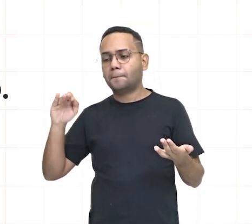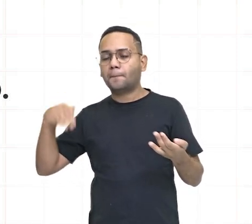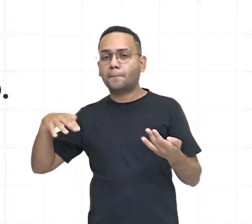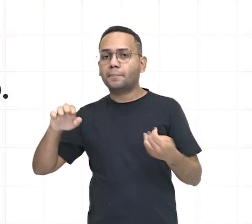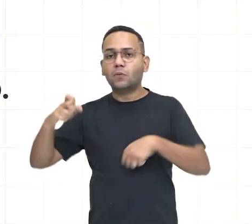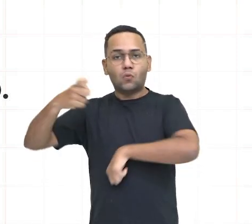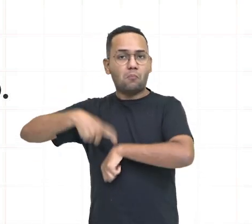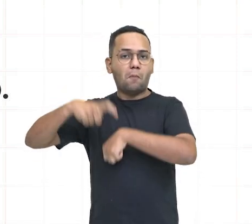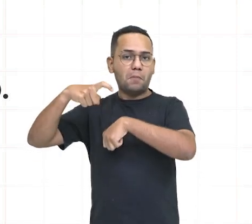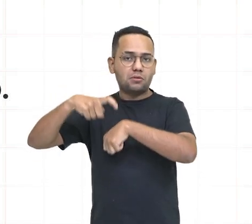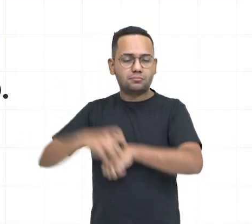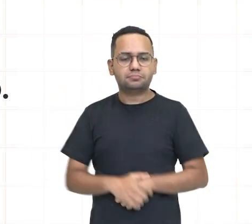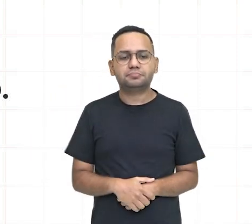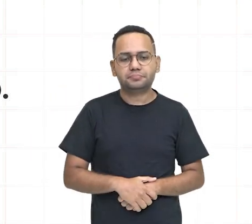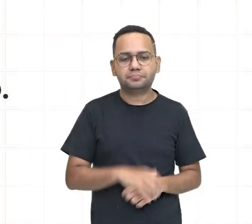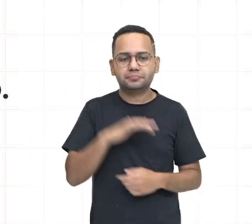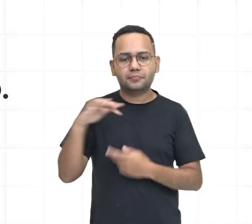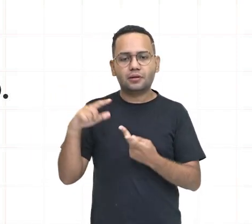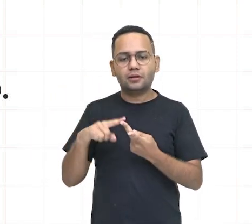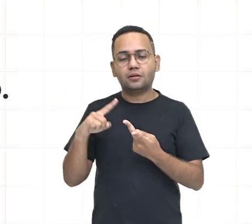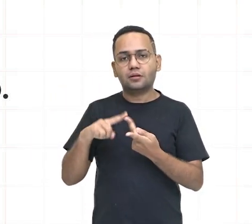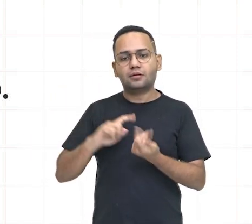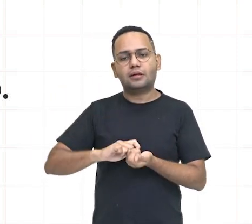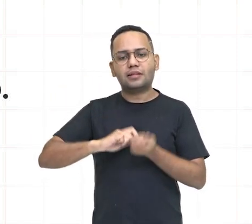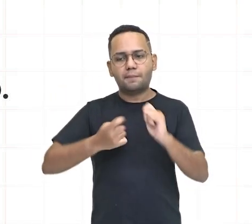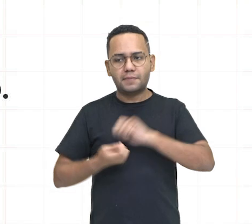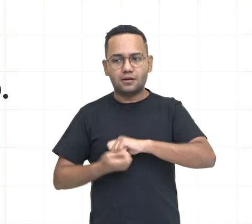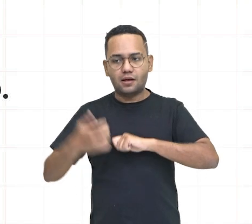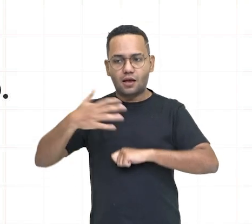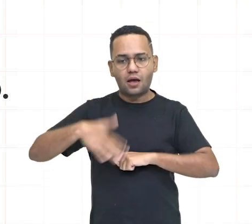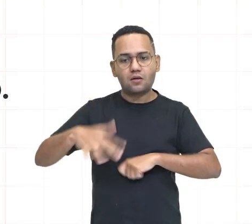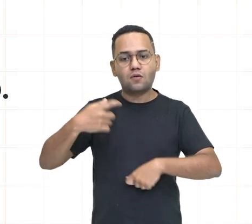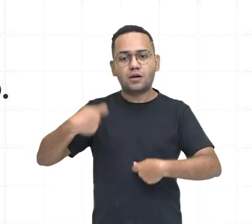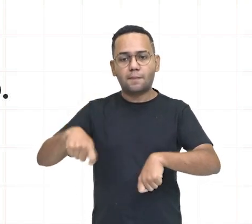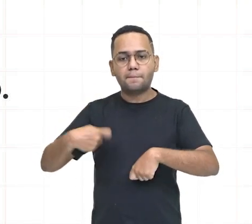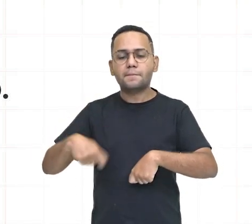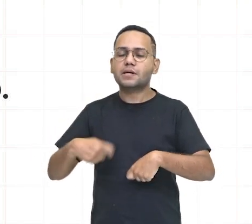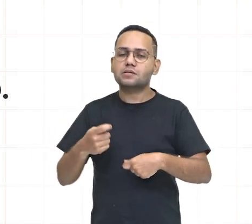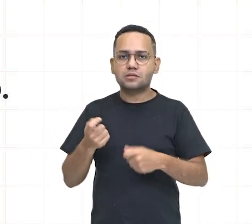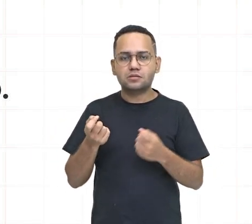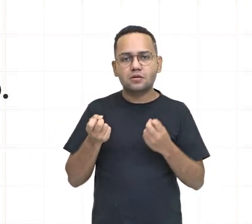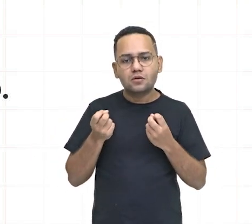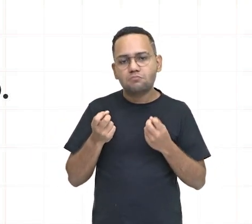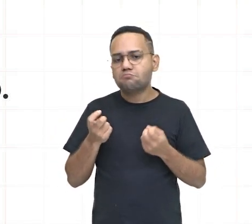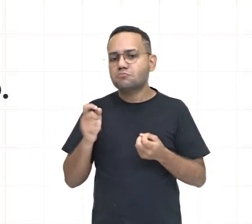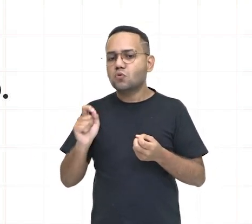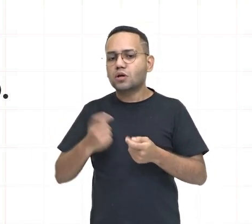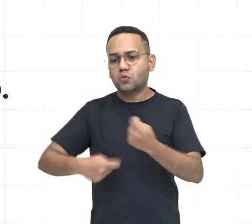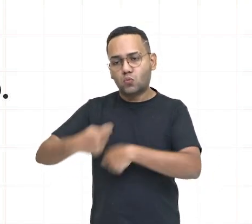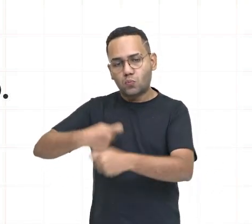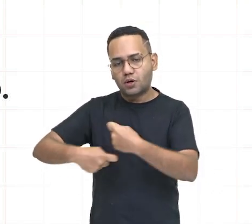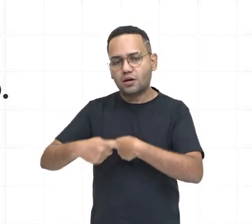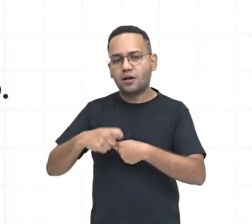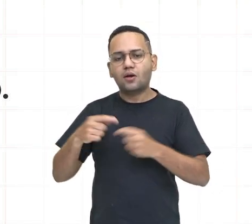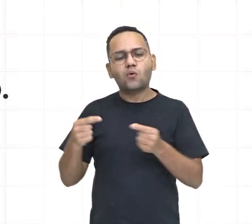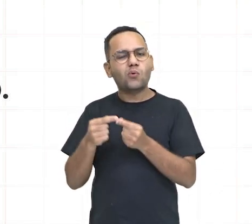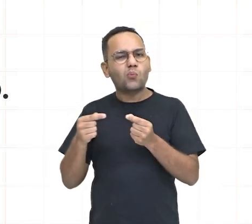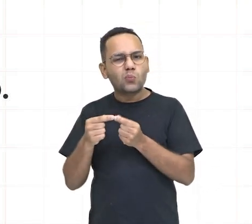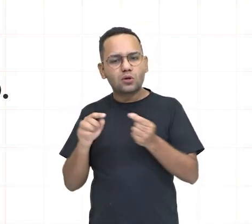momento. Adaptado às necessidades do mercado, também conhecido como toyotismo, então faz parte do